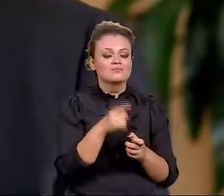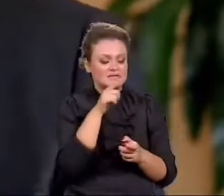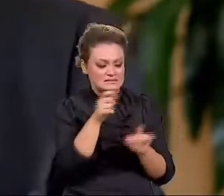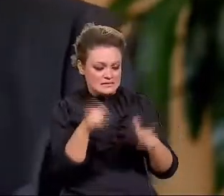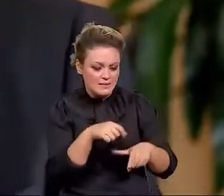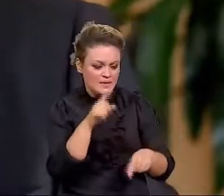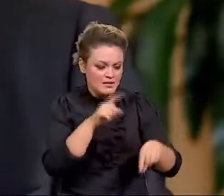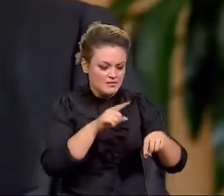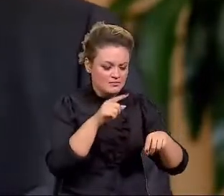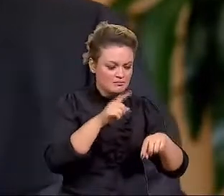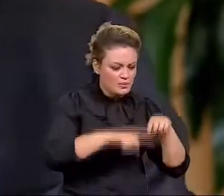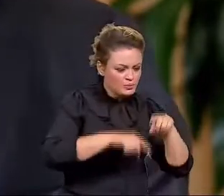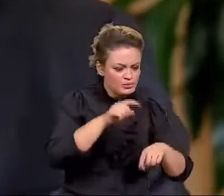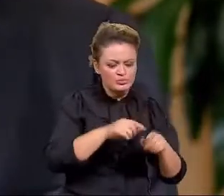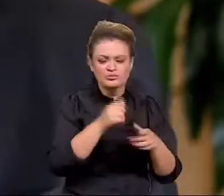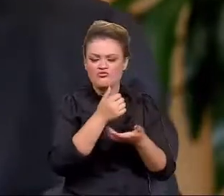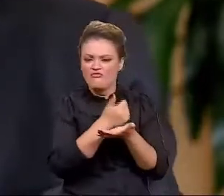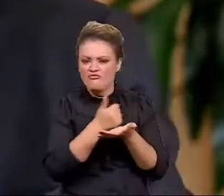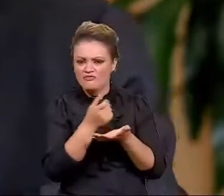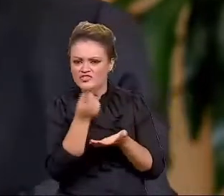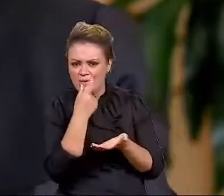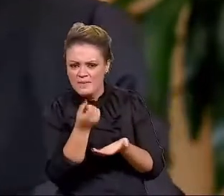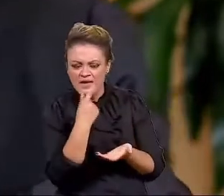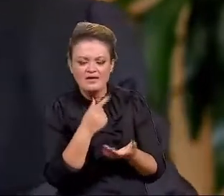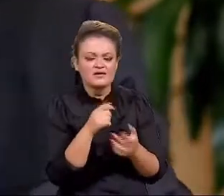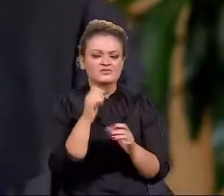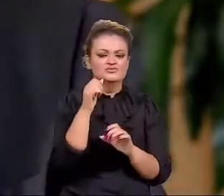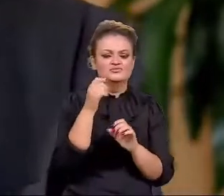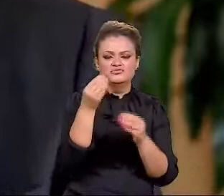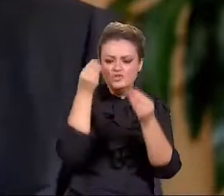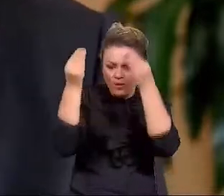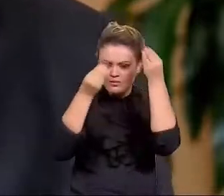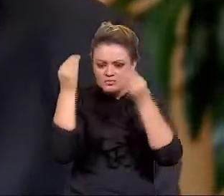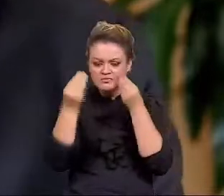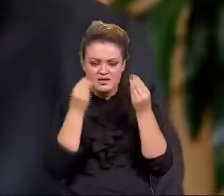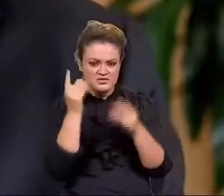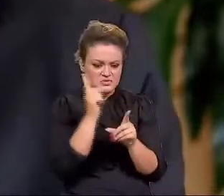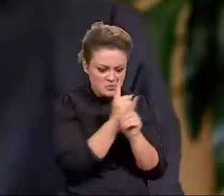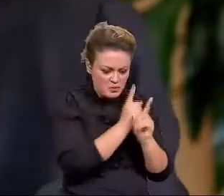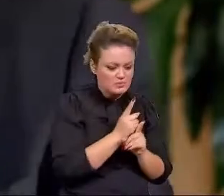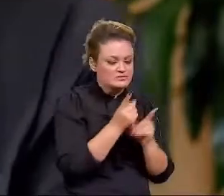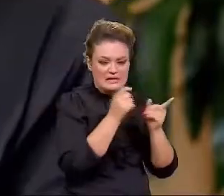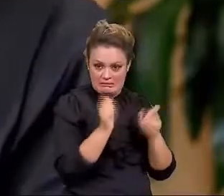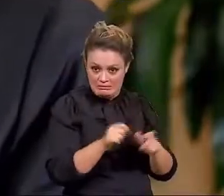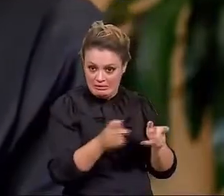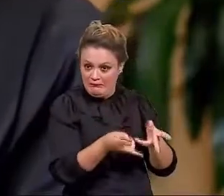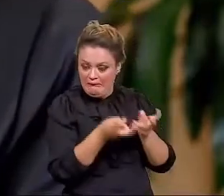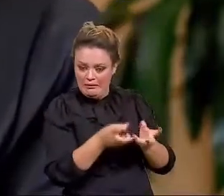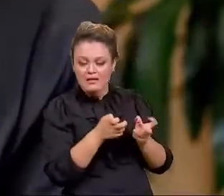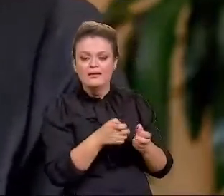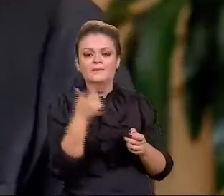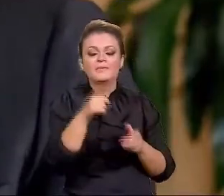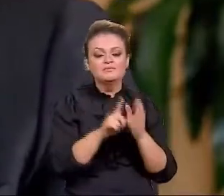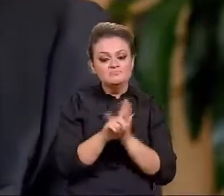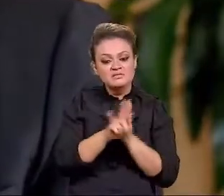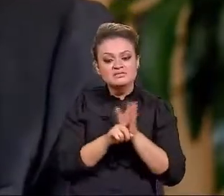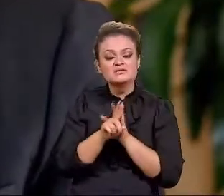trazer coisa para fazer indústria de cosméticos, mas, sobretudo, para a gente tentar pesquisar como melhorar a vida do povo que